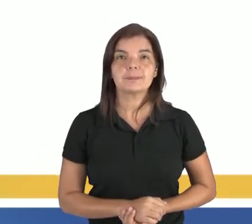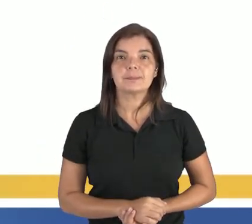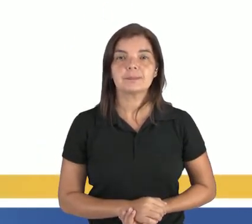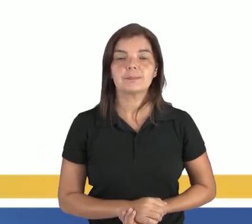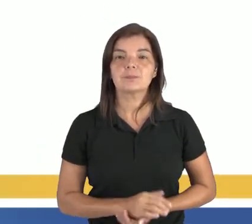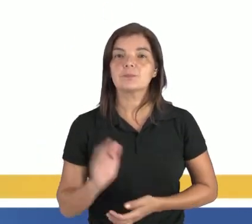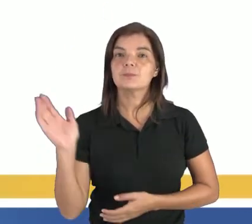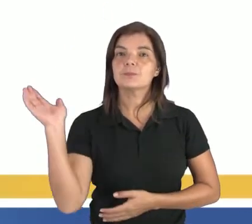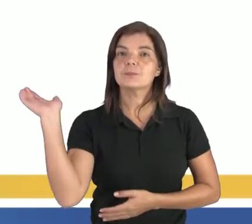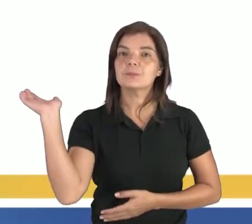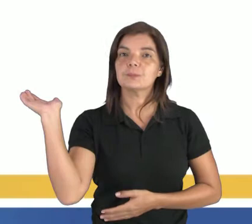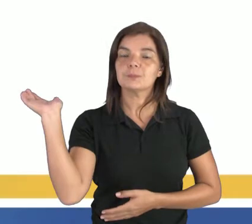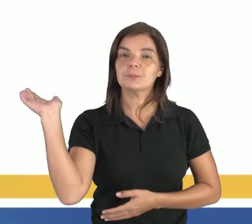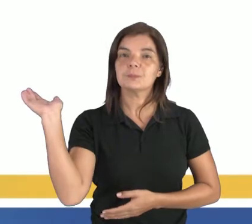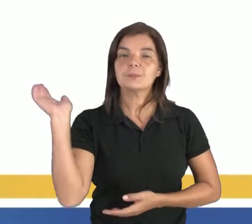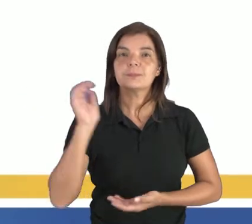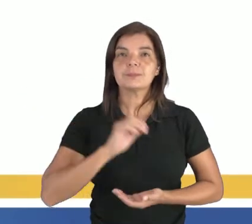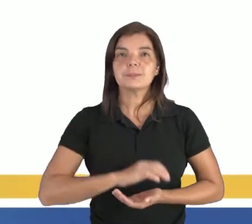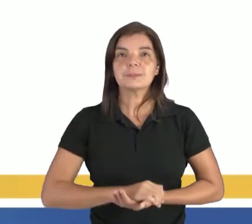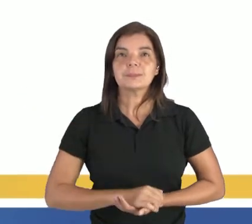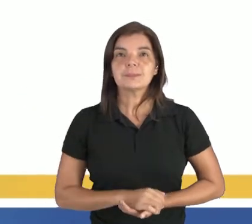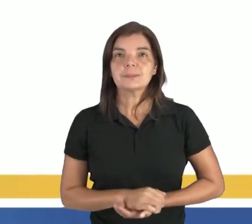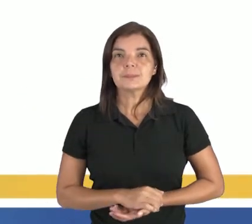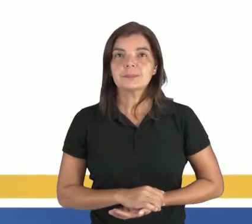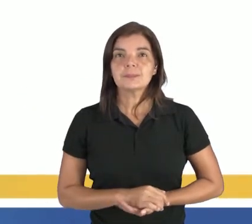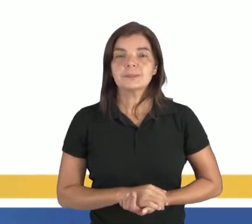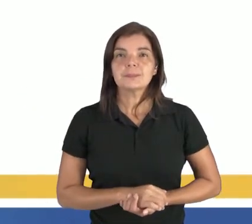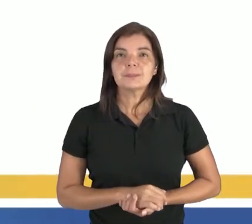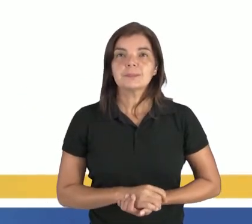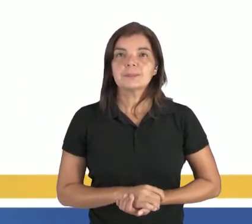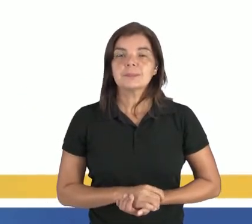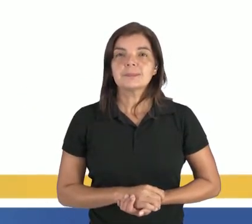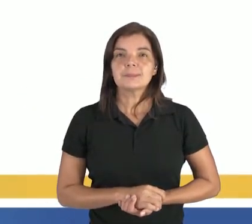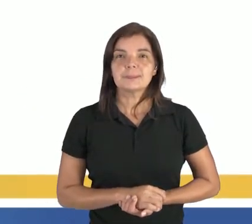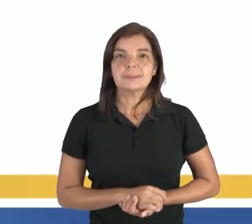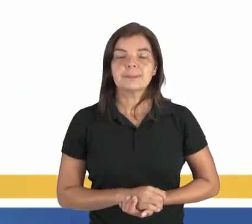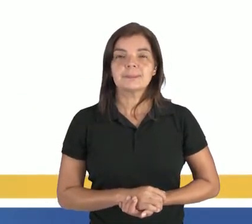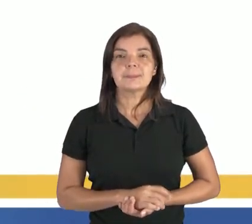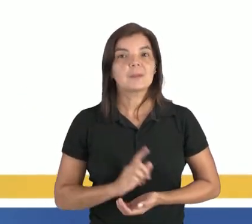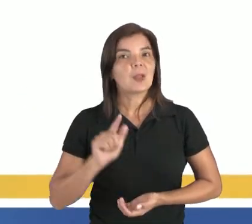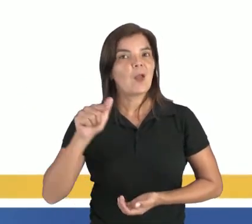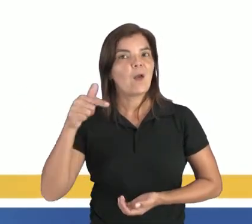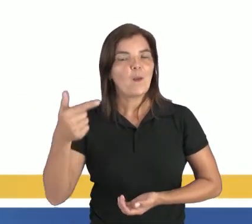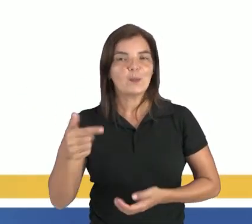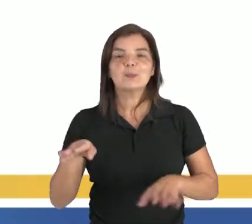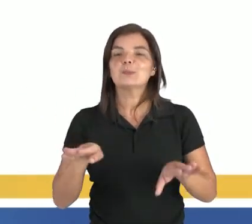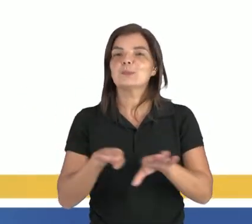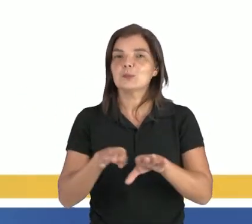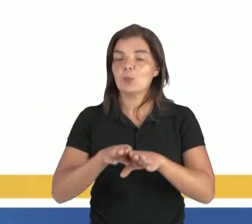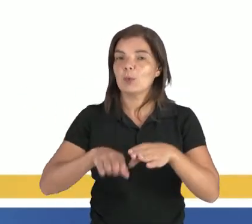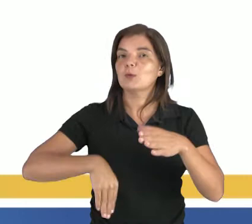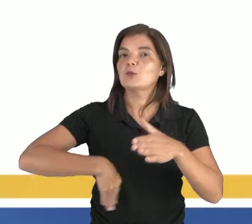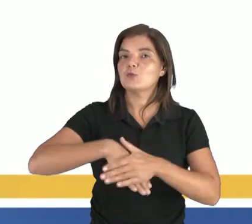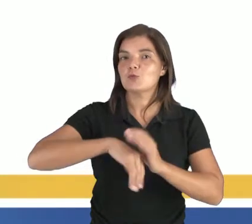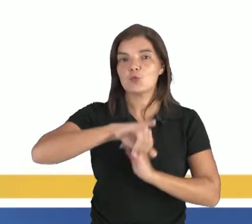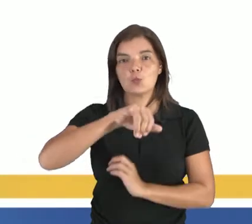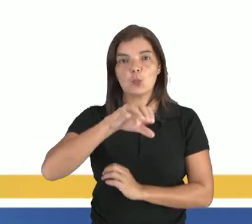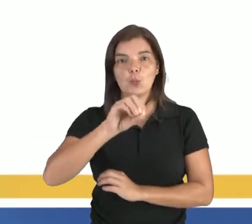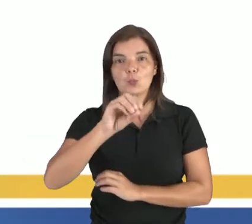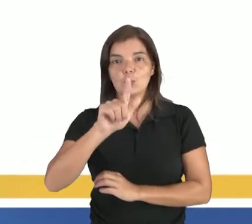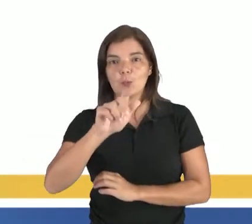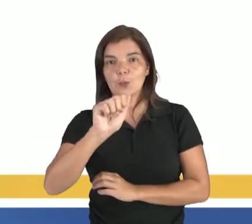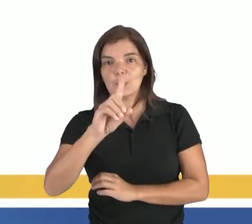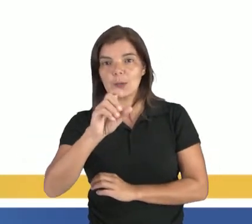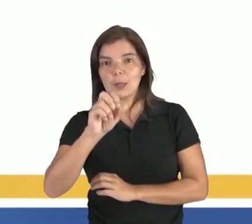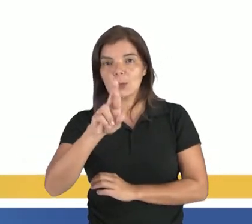que é o garçom. Footballer, que é outra forma de chamar o jogador de